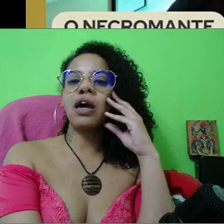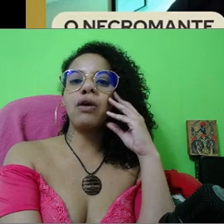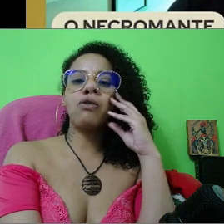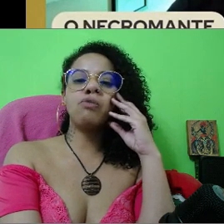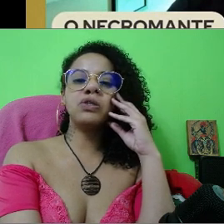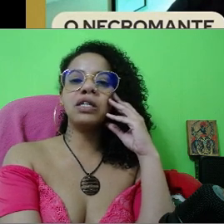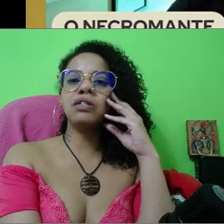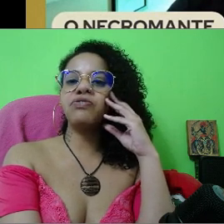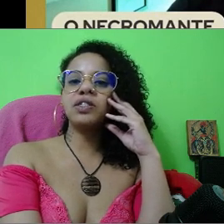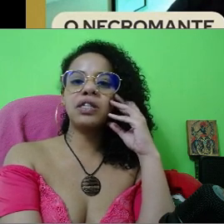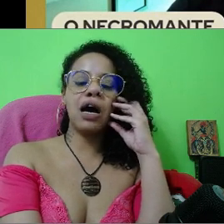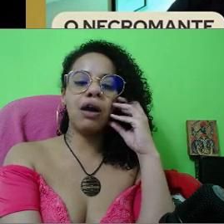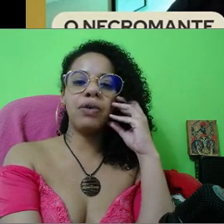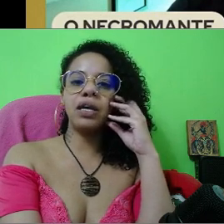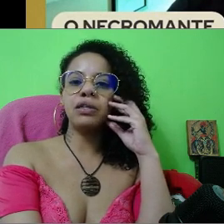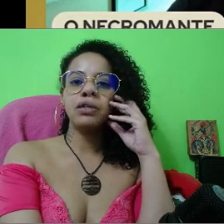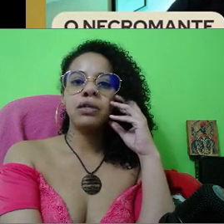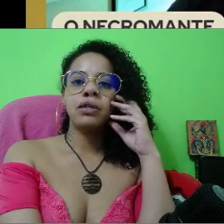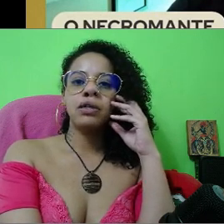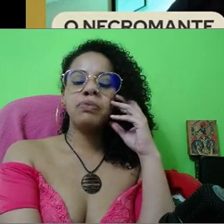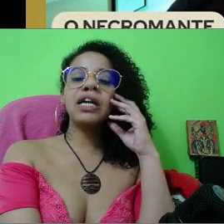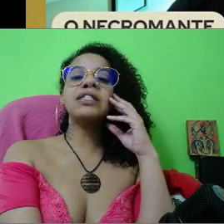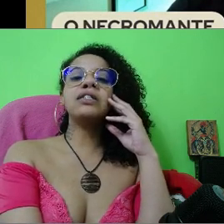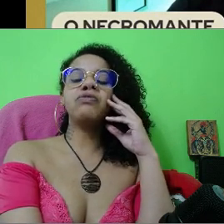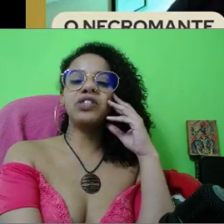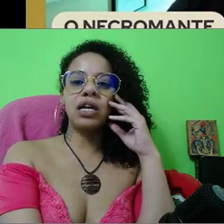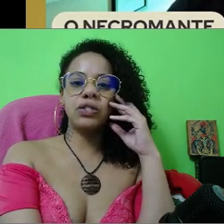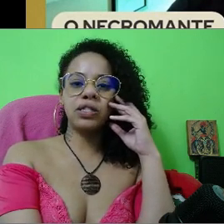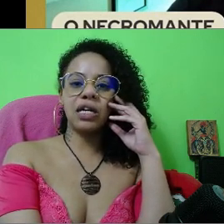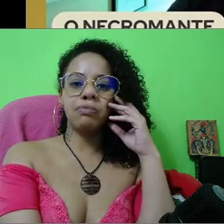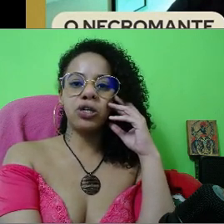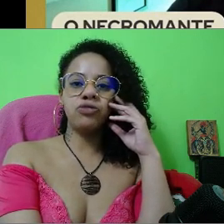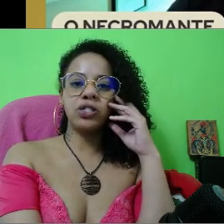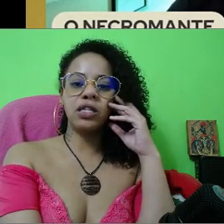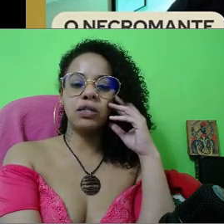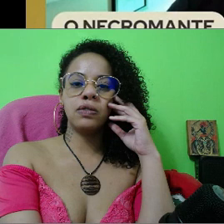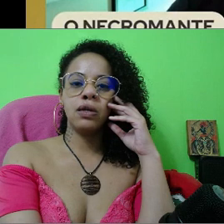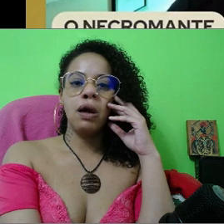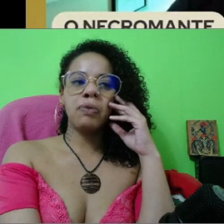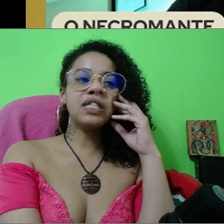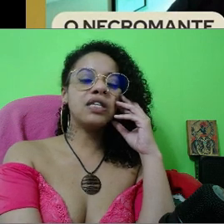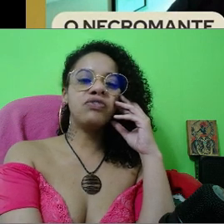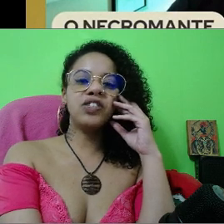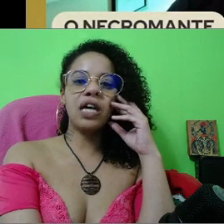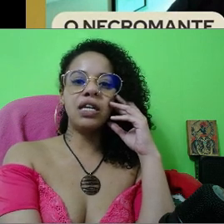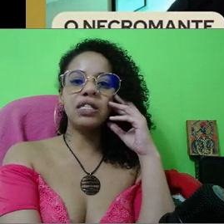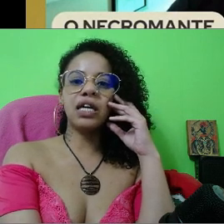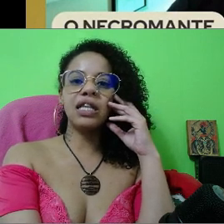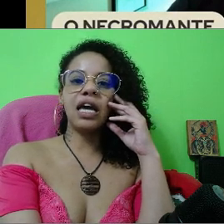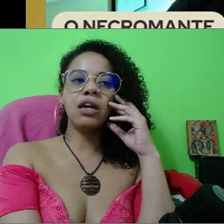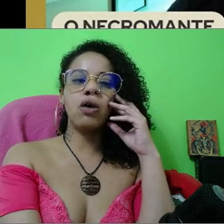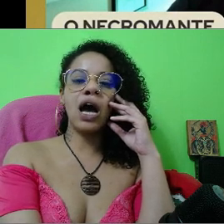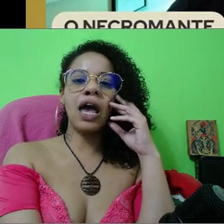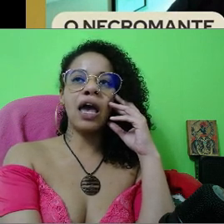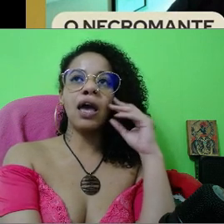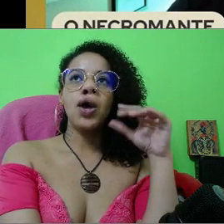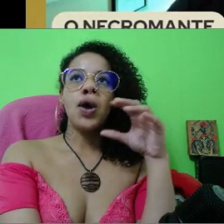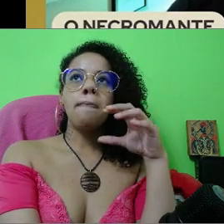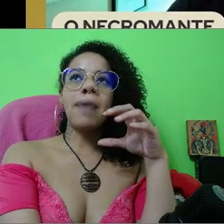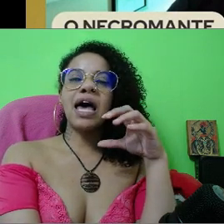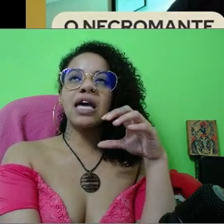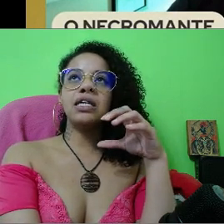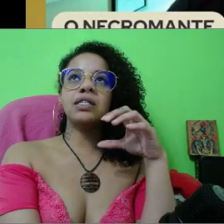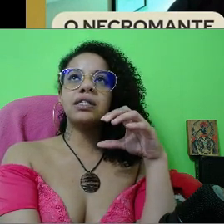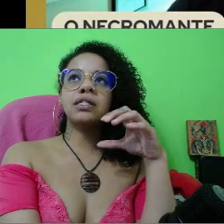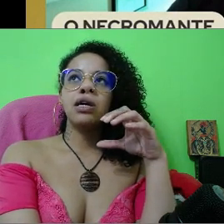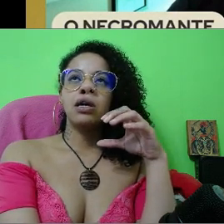do céu como vocês são fiscal hein Por que vocês não fiscaliza o que sai da boca de vocês porque vocês não fiscaliza quem tem